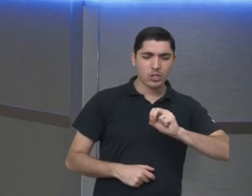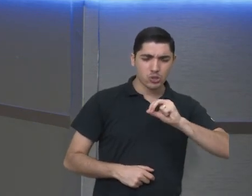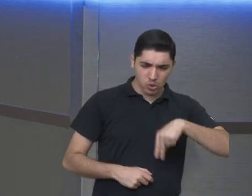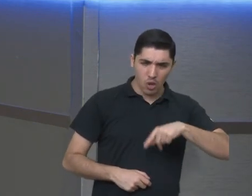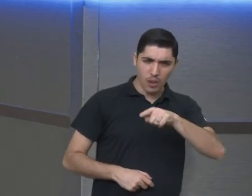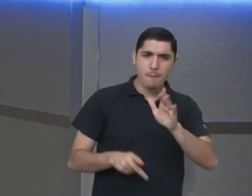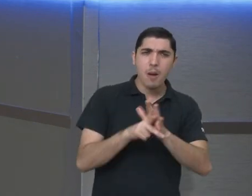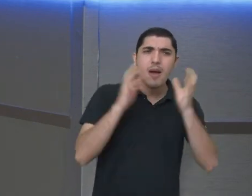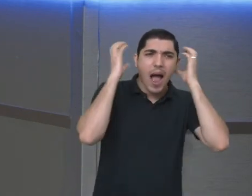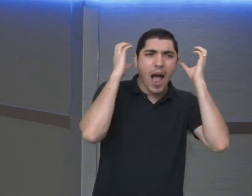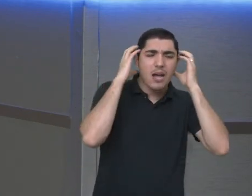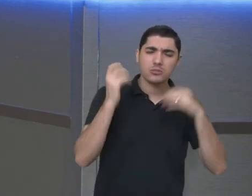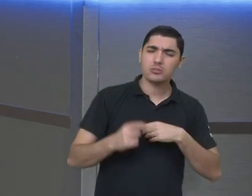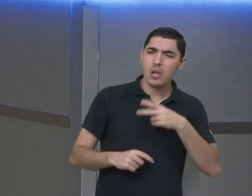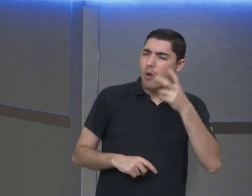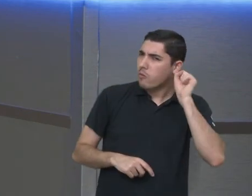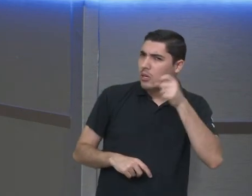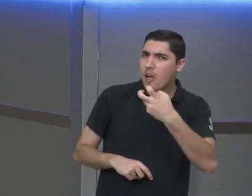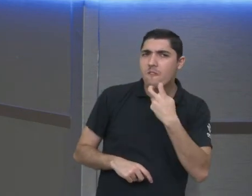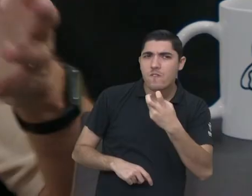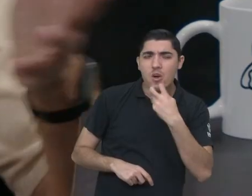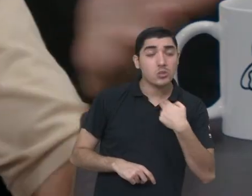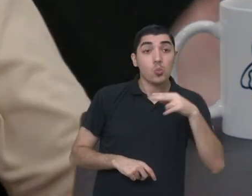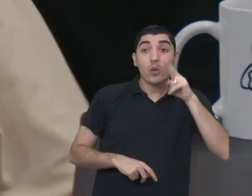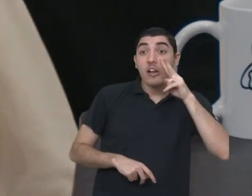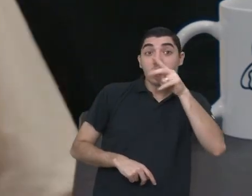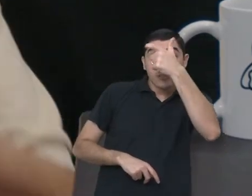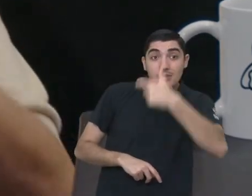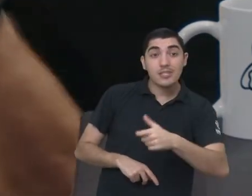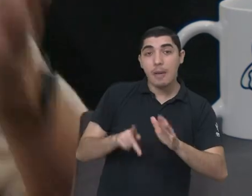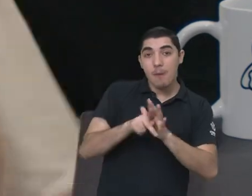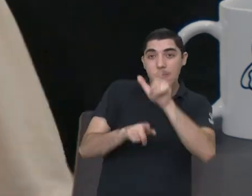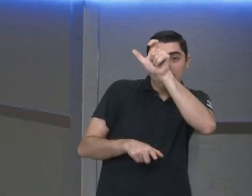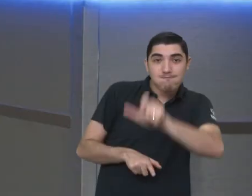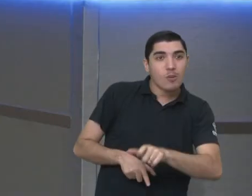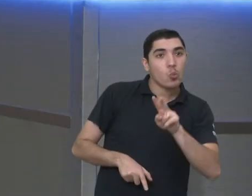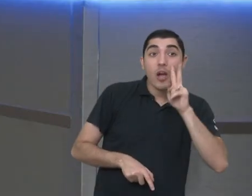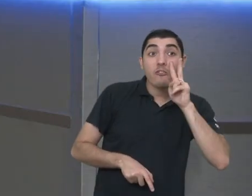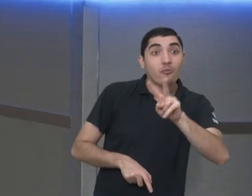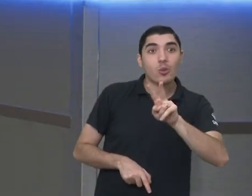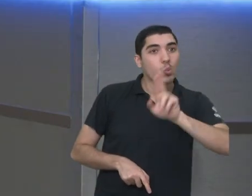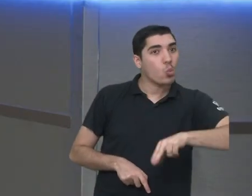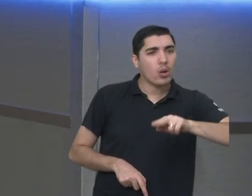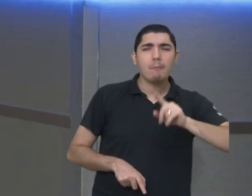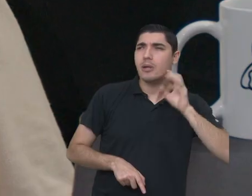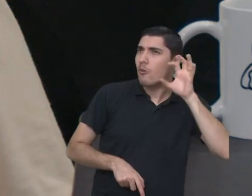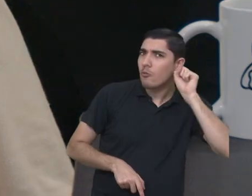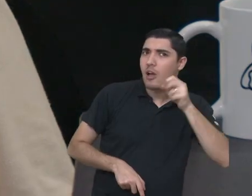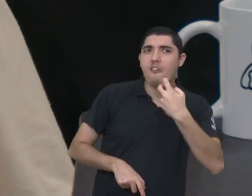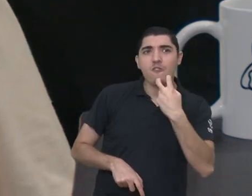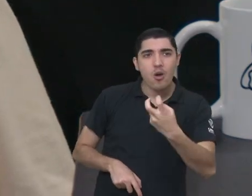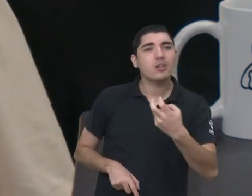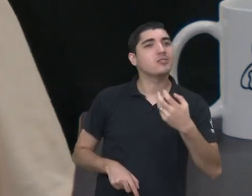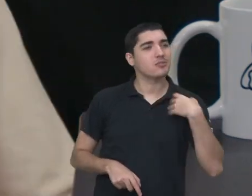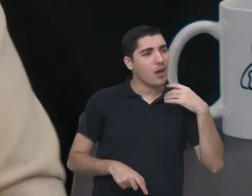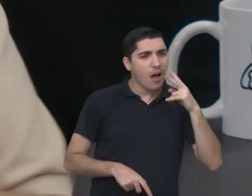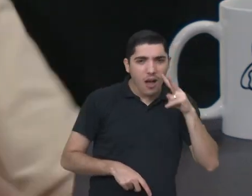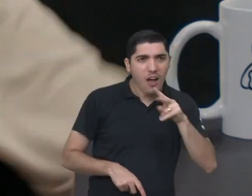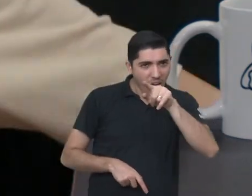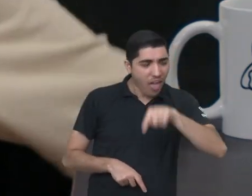Antártica, eu não estava trabalhando, mas estava atrás do gol. E estava com o Moacir dos Santos, que era o correspondente do Jornal Vale